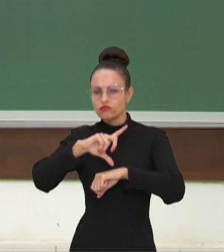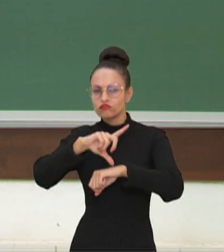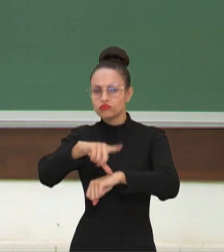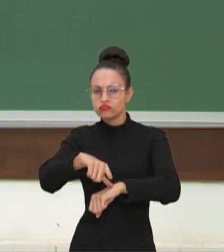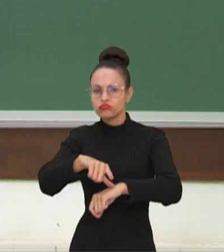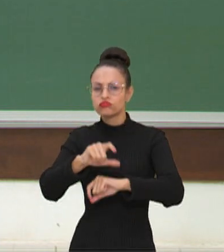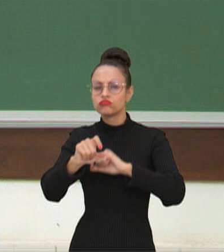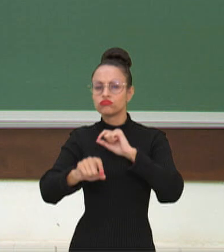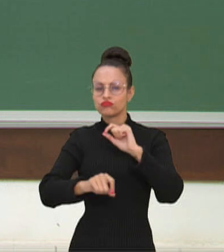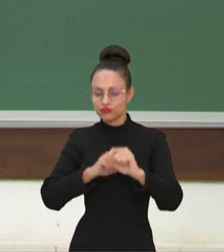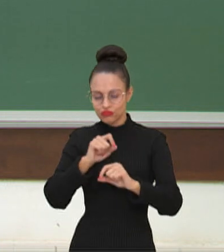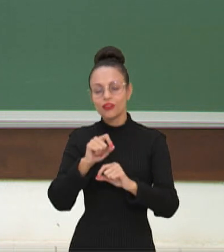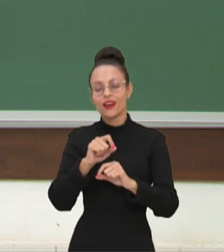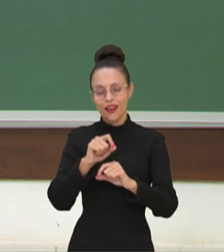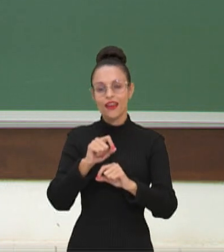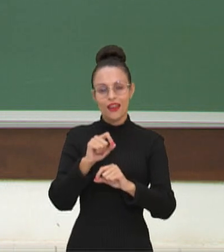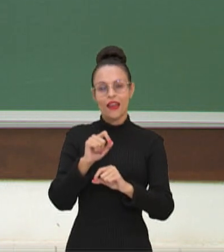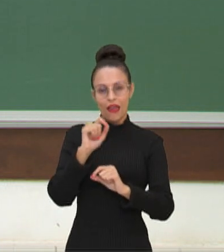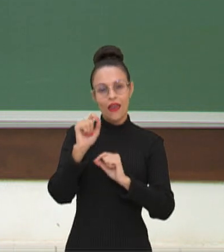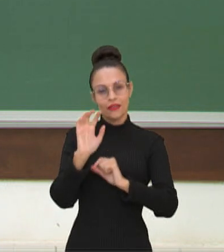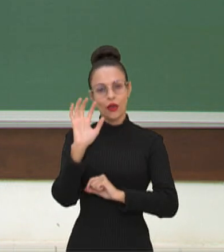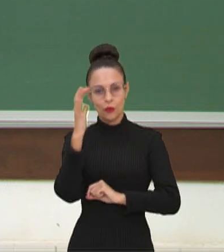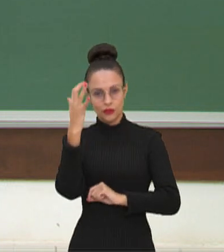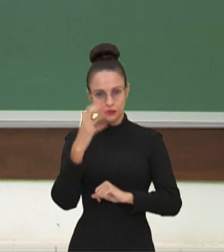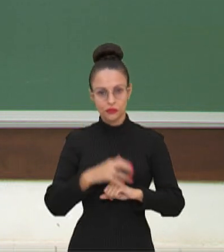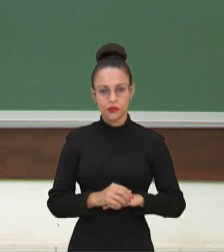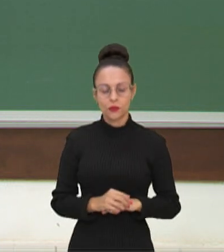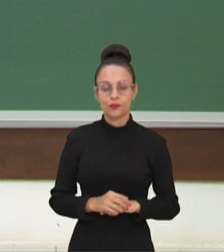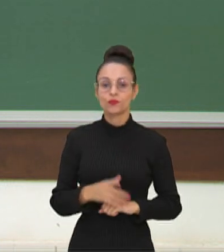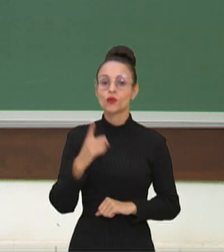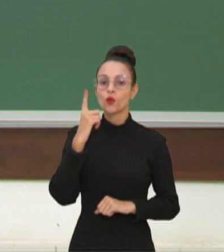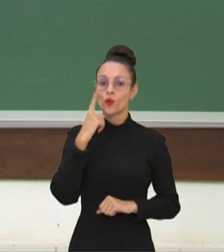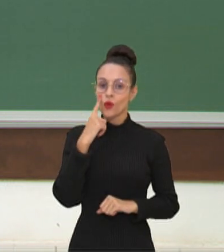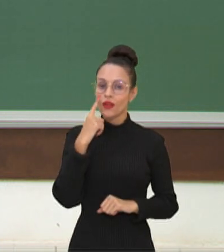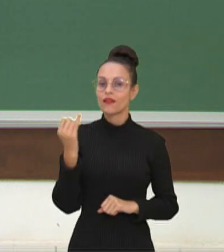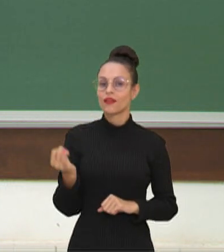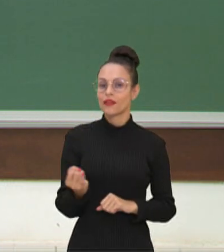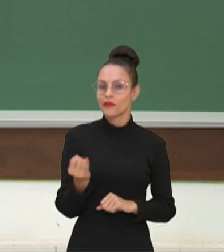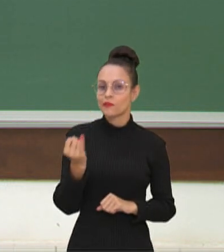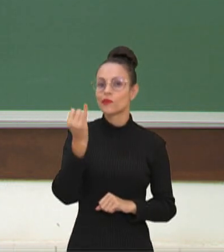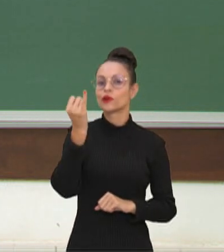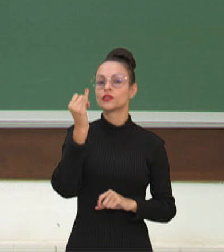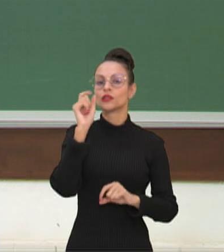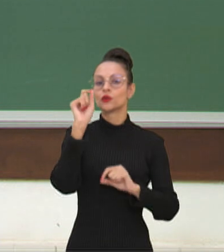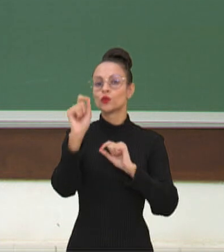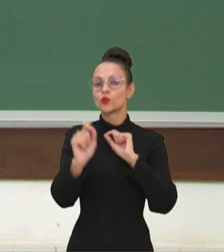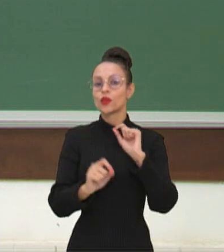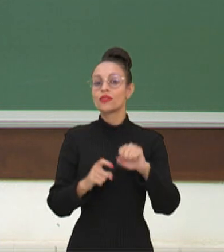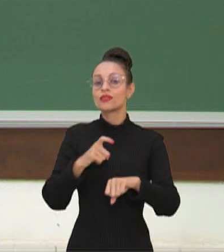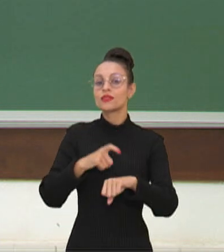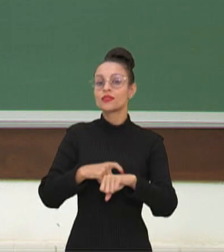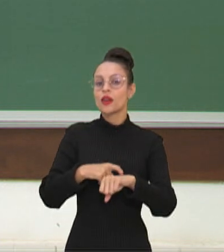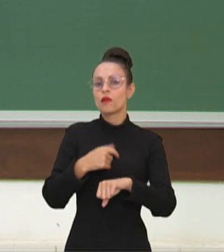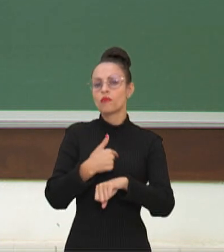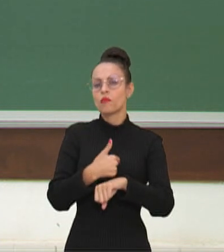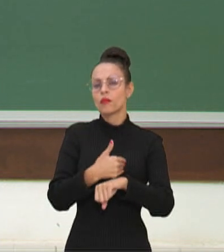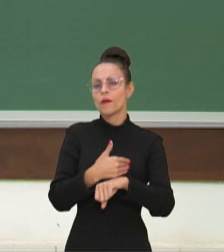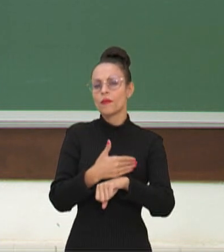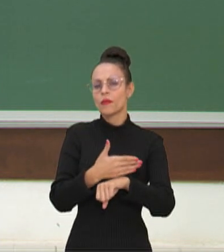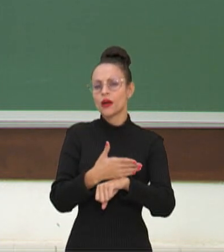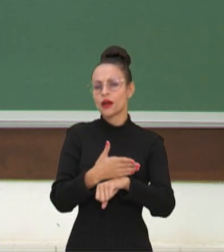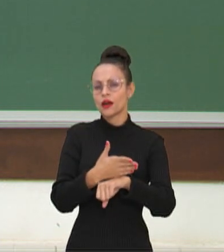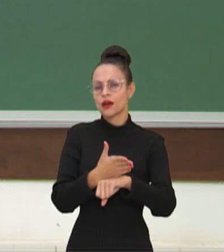o tinham dado Ave Marias. Agora, a que se referem essas Ave Marias? Por